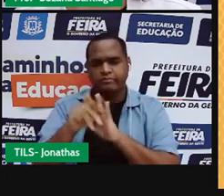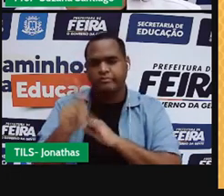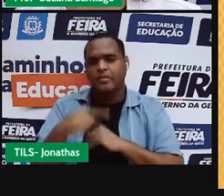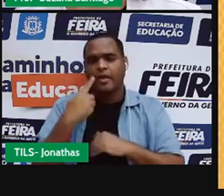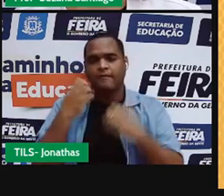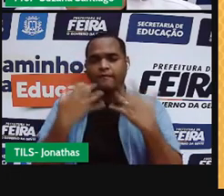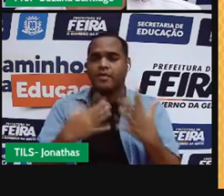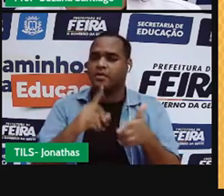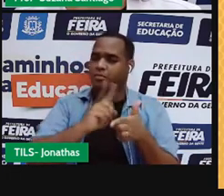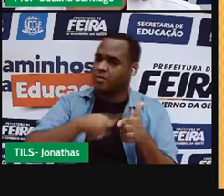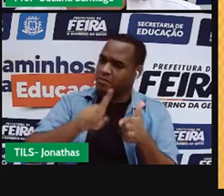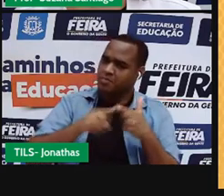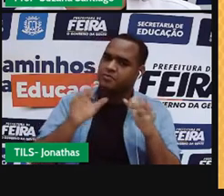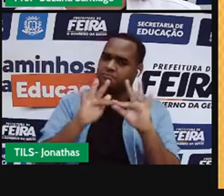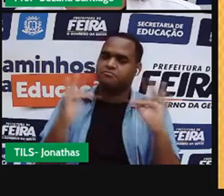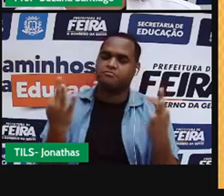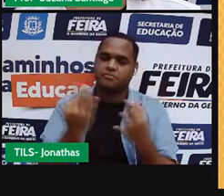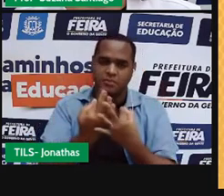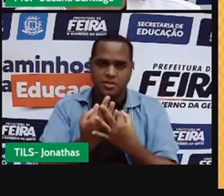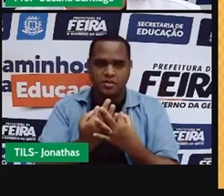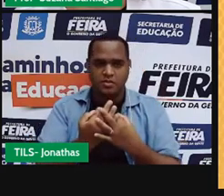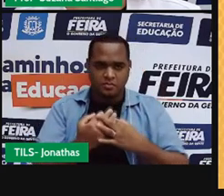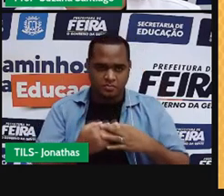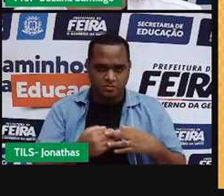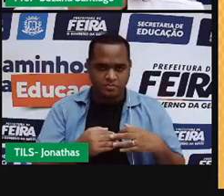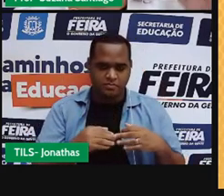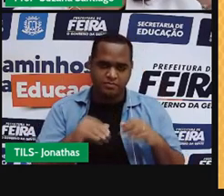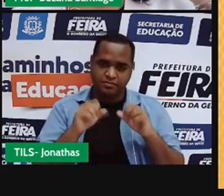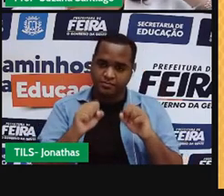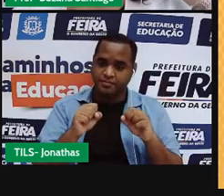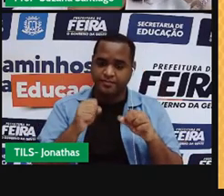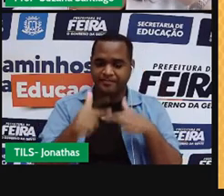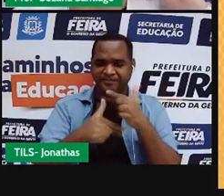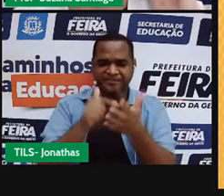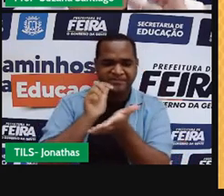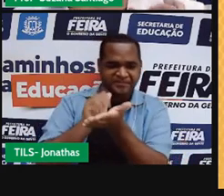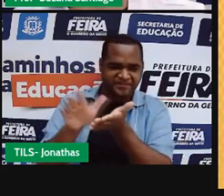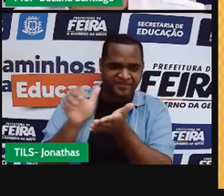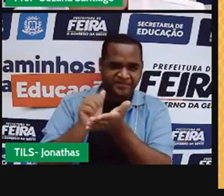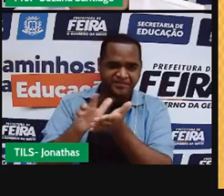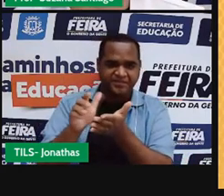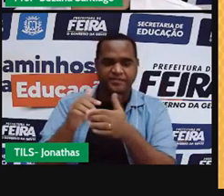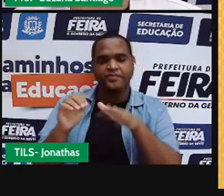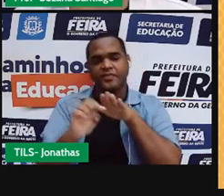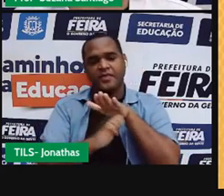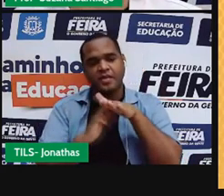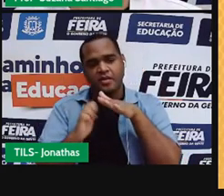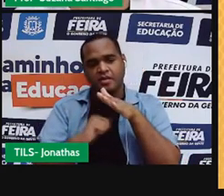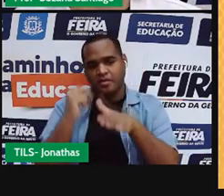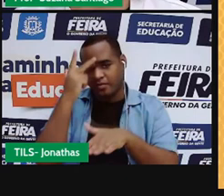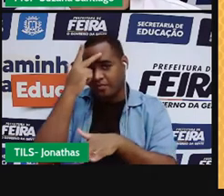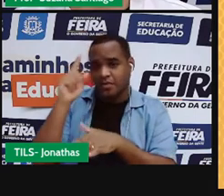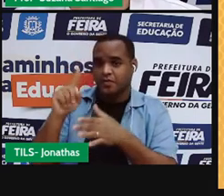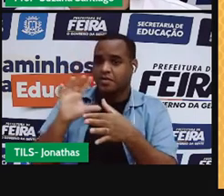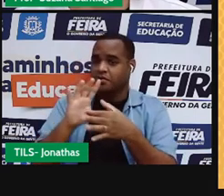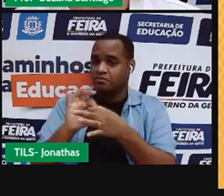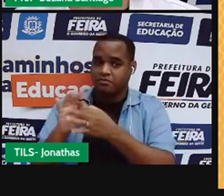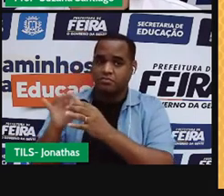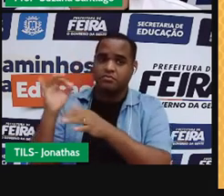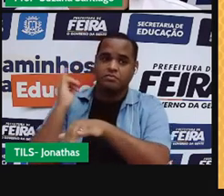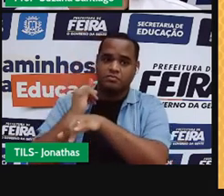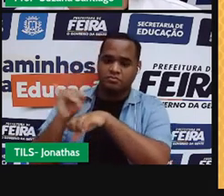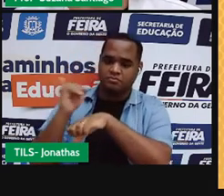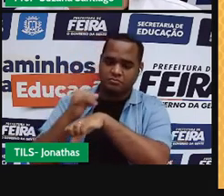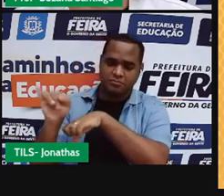problemas familiares ali, ela pode perder o emprego, porque nenhuma empresa quer ver um nome associado a uma pessoa que está por